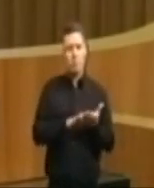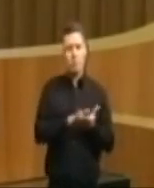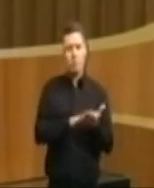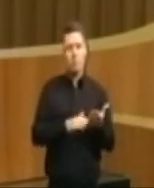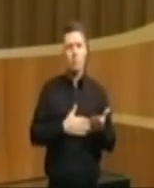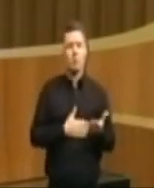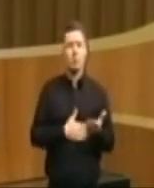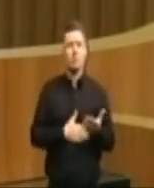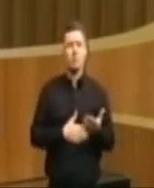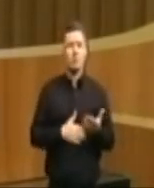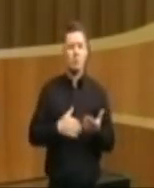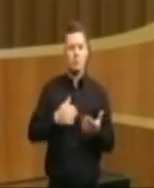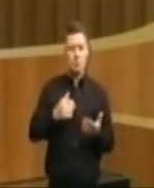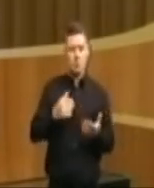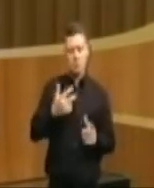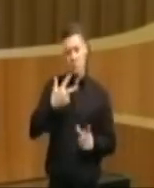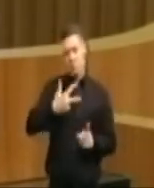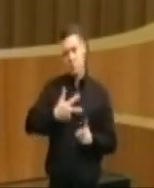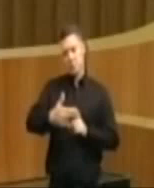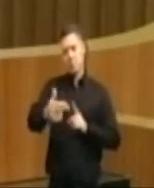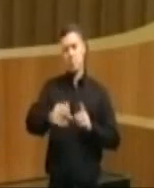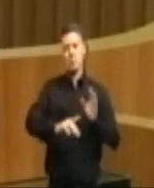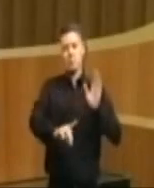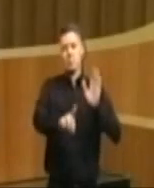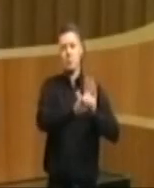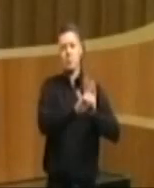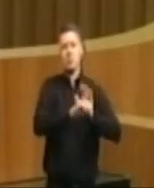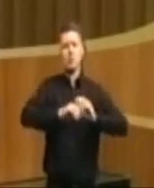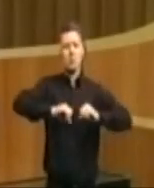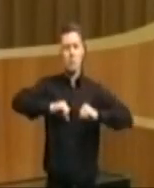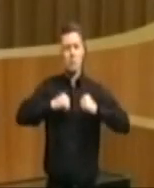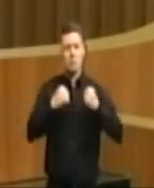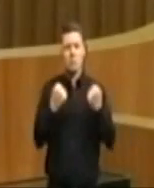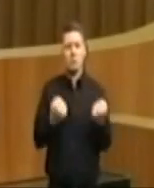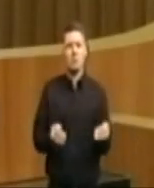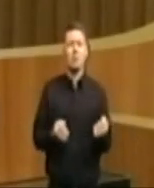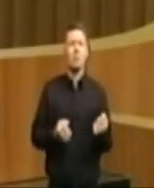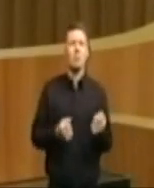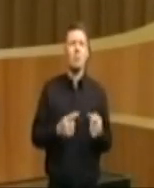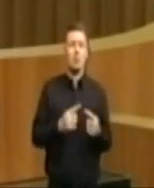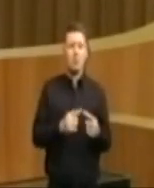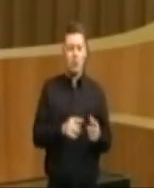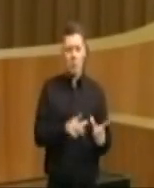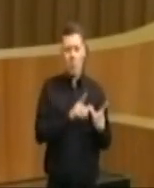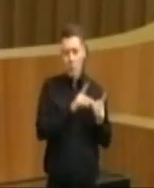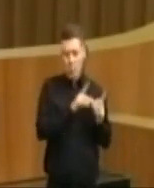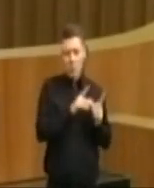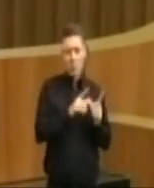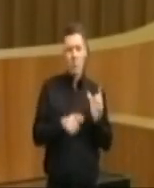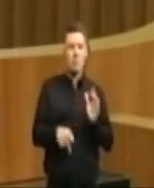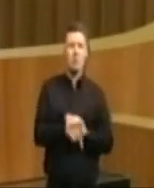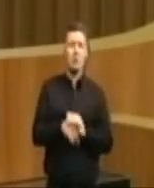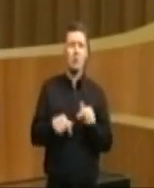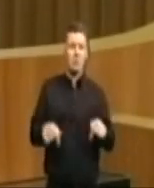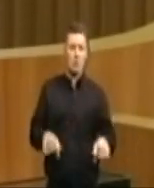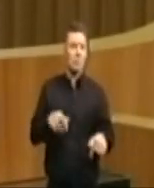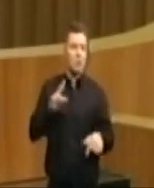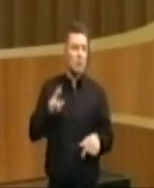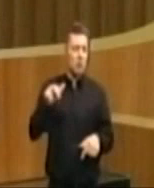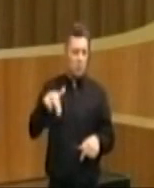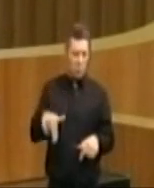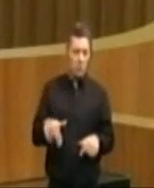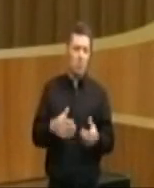mão de um direito que foi conquistado com muito sacrifício nos planos de carreiras, não apenas aqui de Natal e do Rio Grande do Norte, mas de